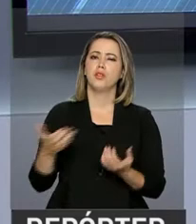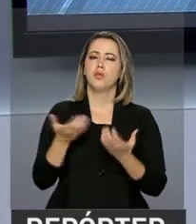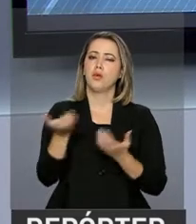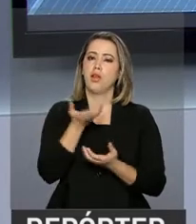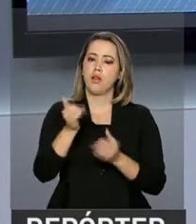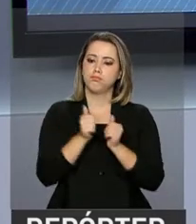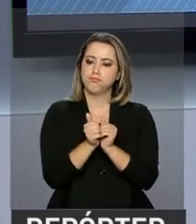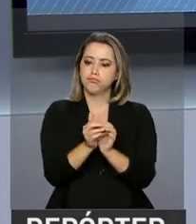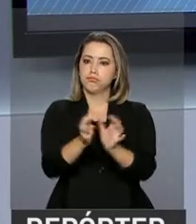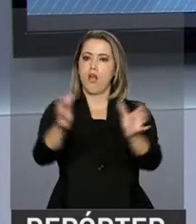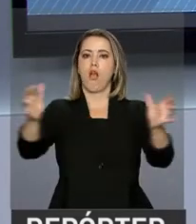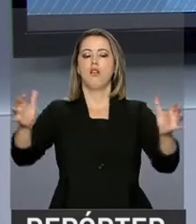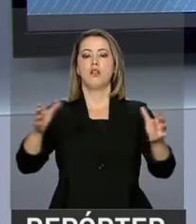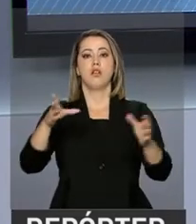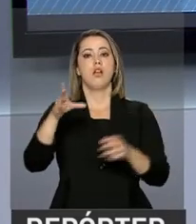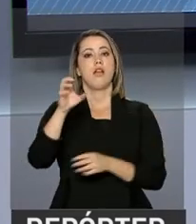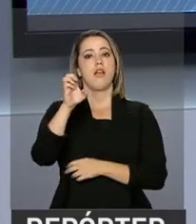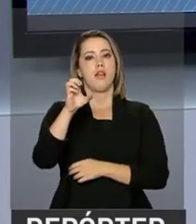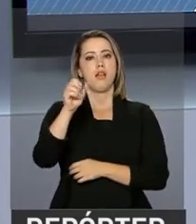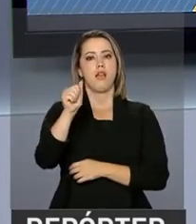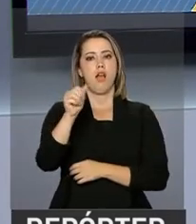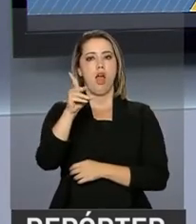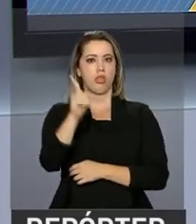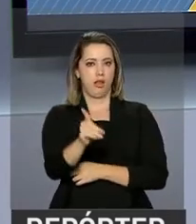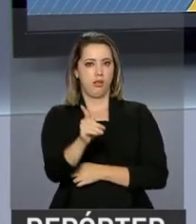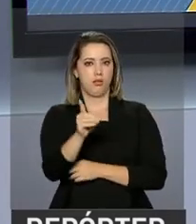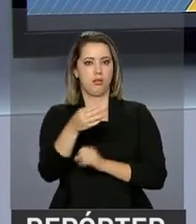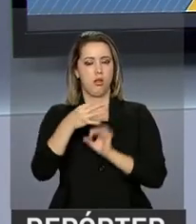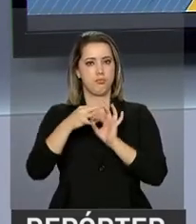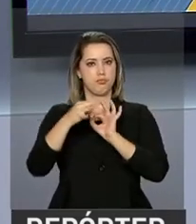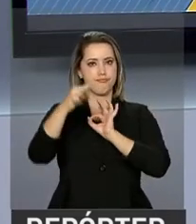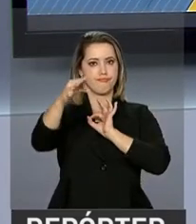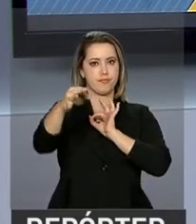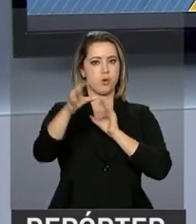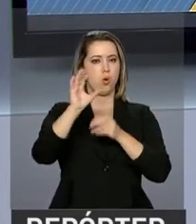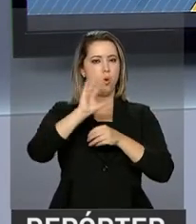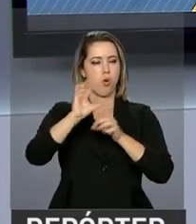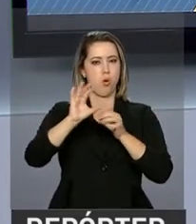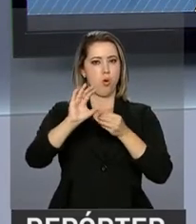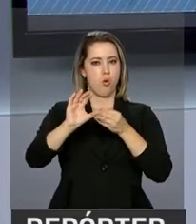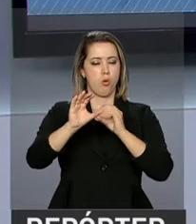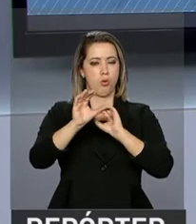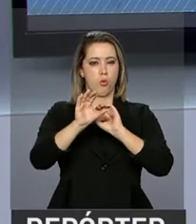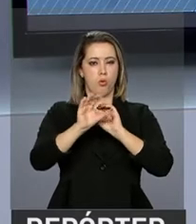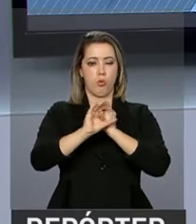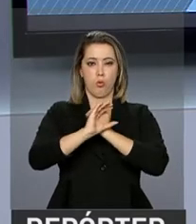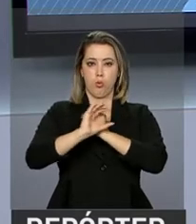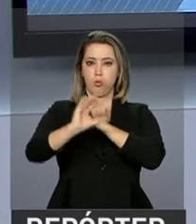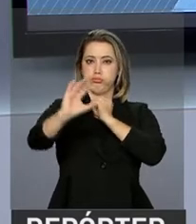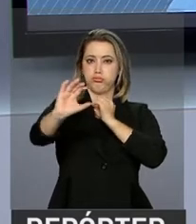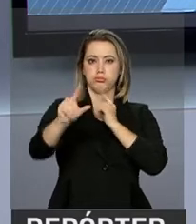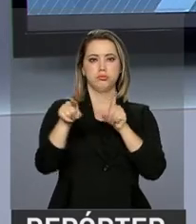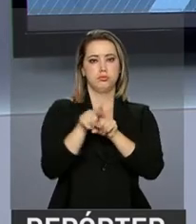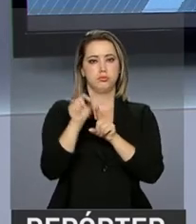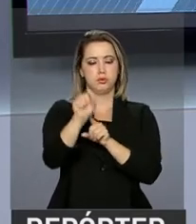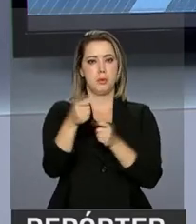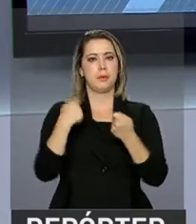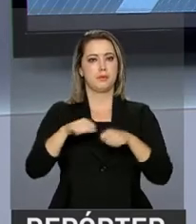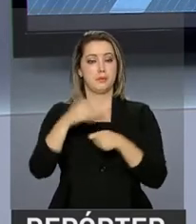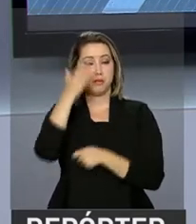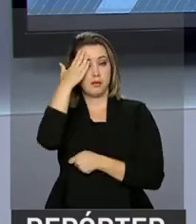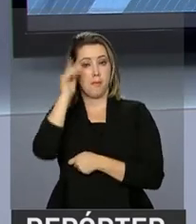para isso foi criada uma nova regulamentação mas atenção a expansão dos cursos vai depender de indicadores de qualidade